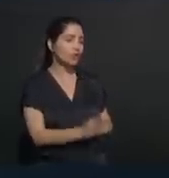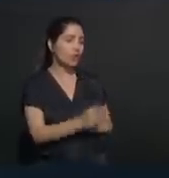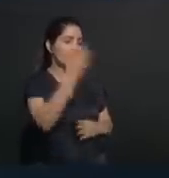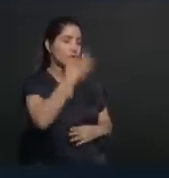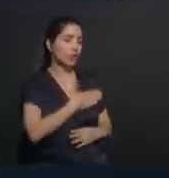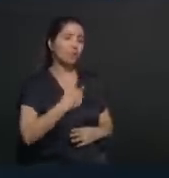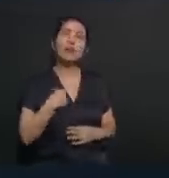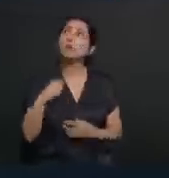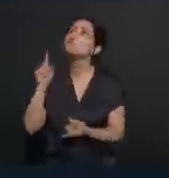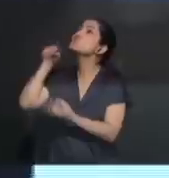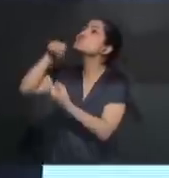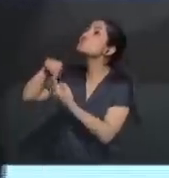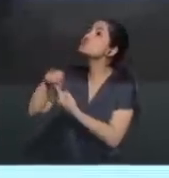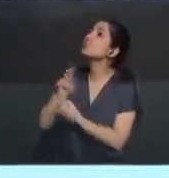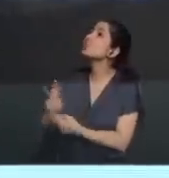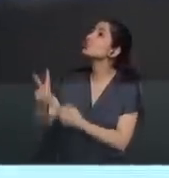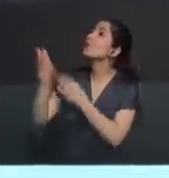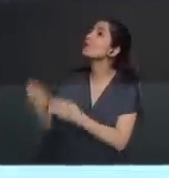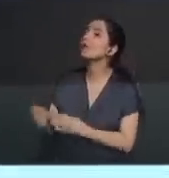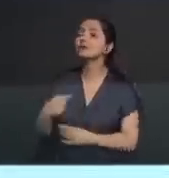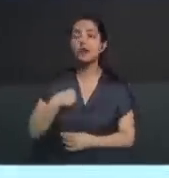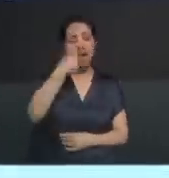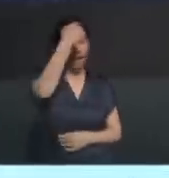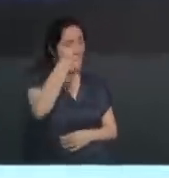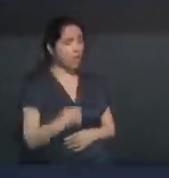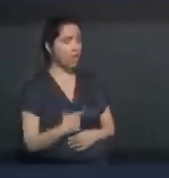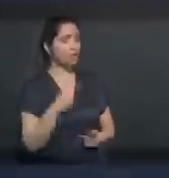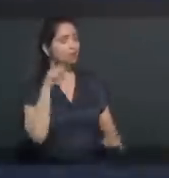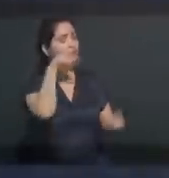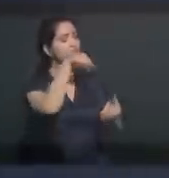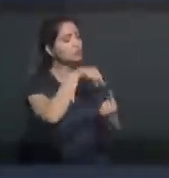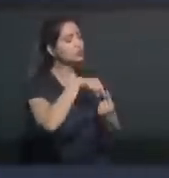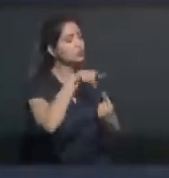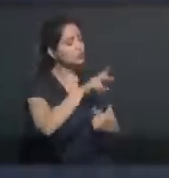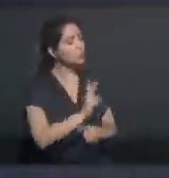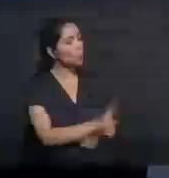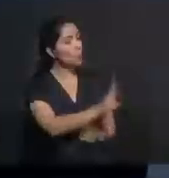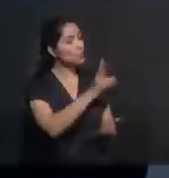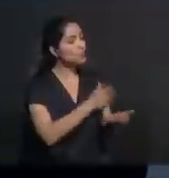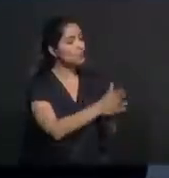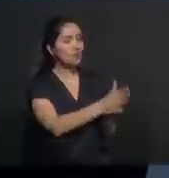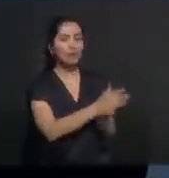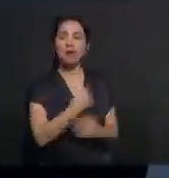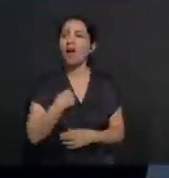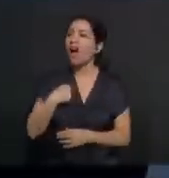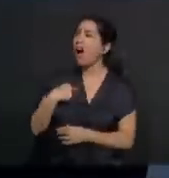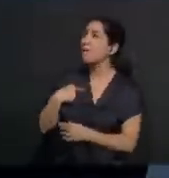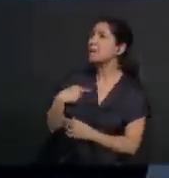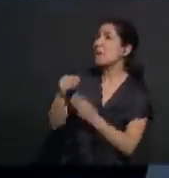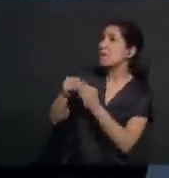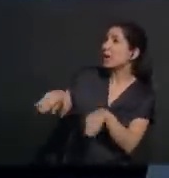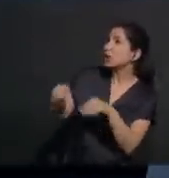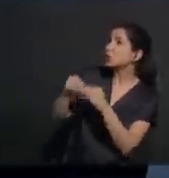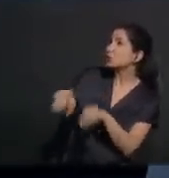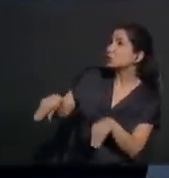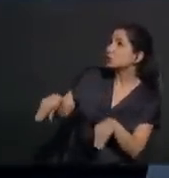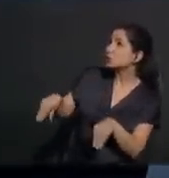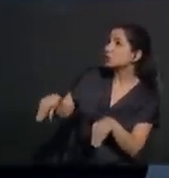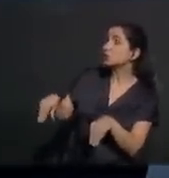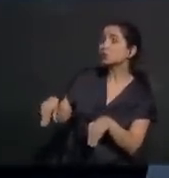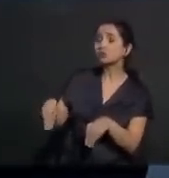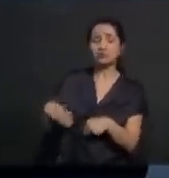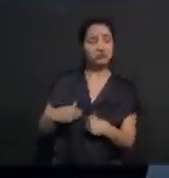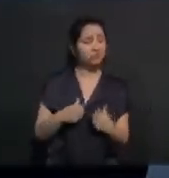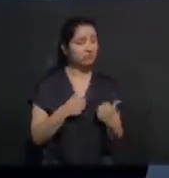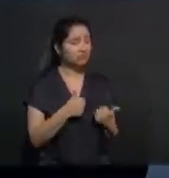ser fiel. Eu sou o seu motivo para você ser fiel. Ah, mas eu estou saindo prejudicado. É